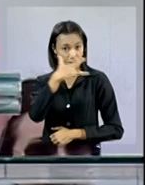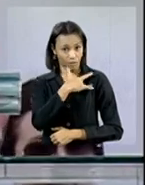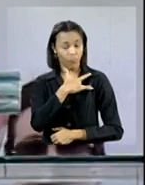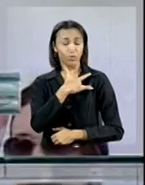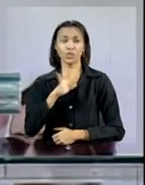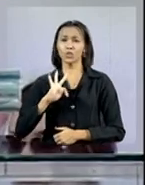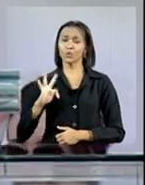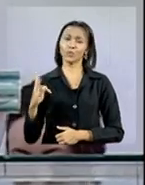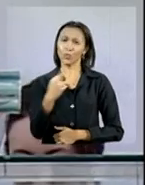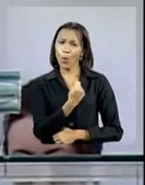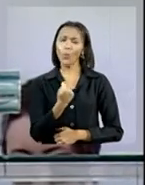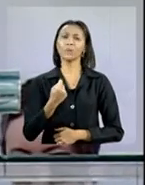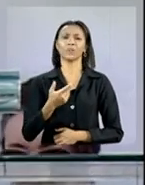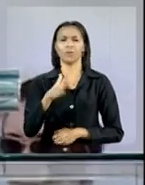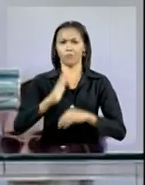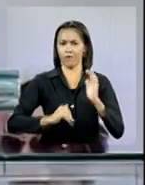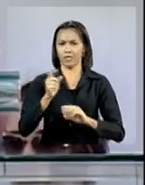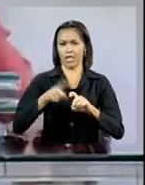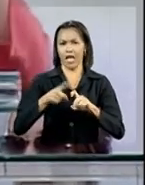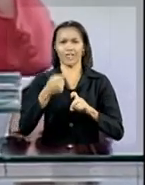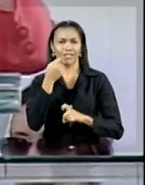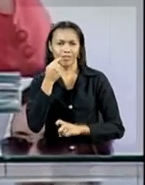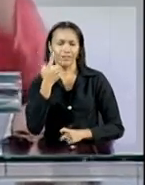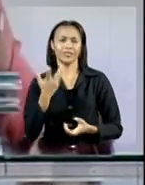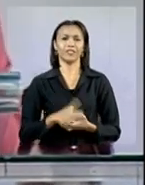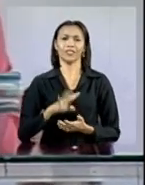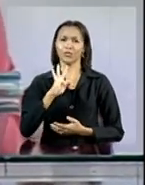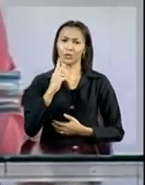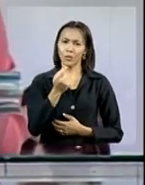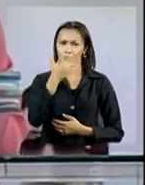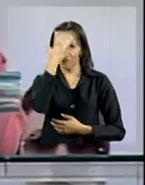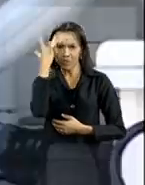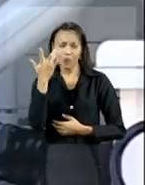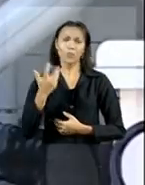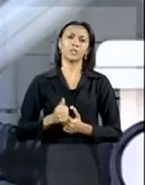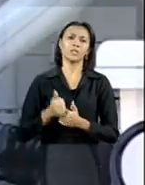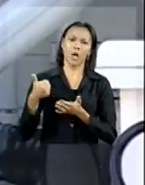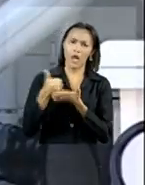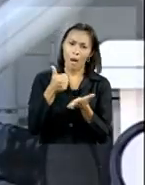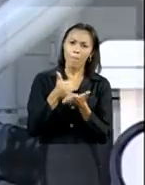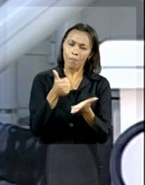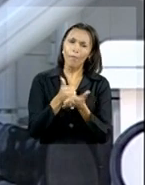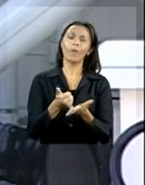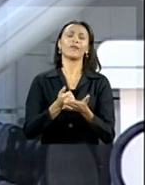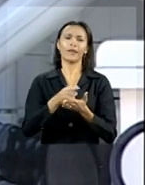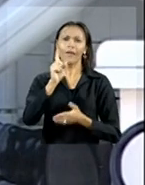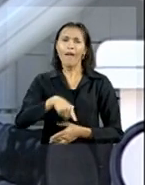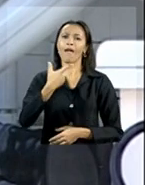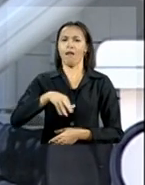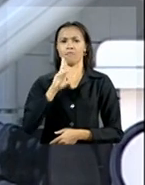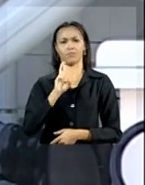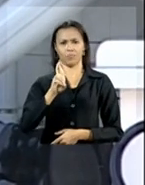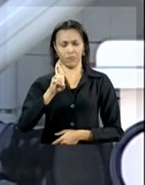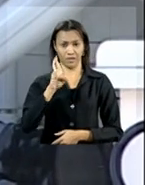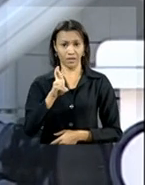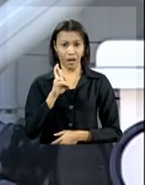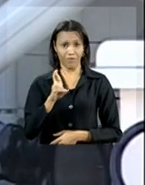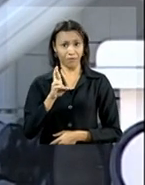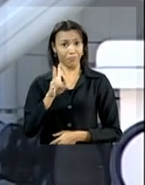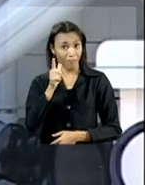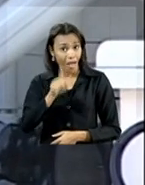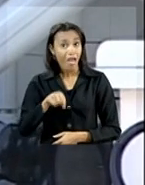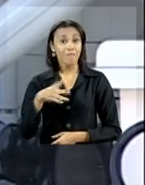todos os dentistas todos os agentes de saúde que são responsáveis pela